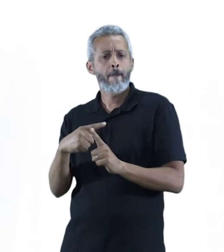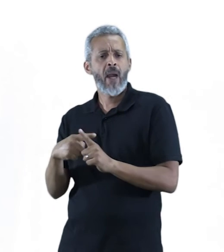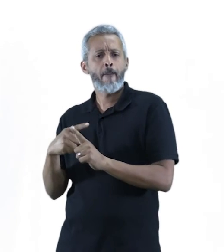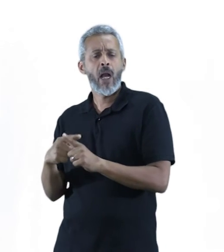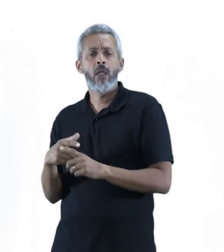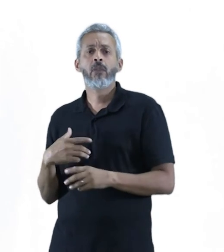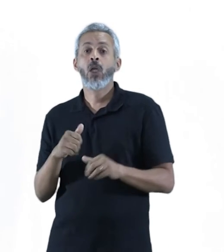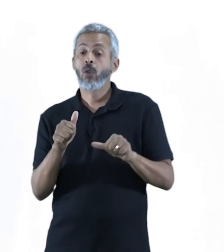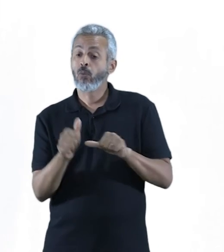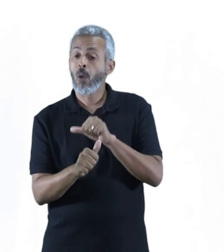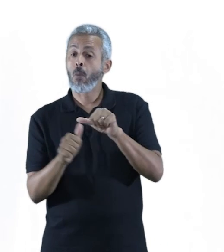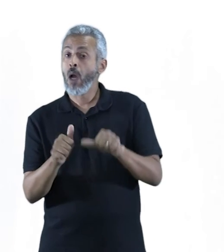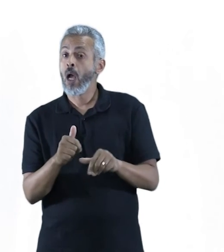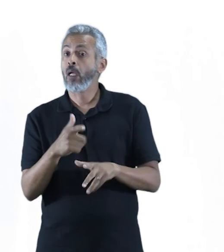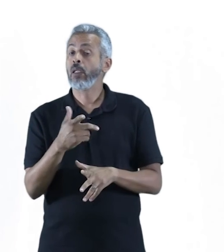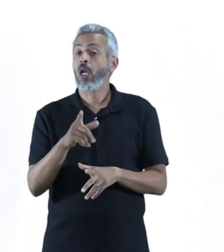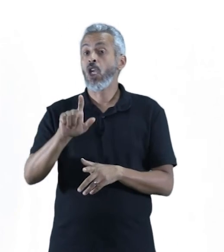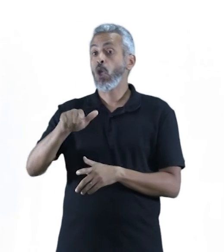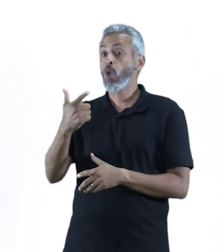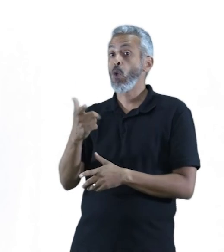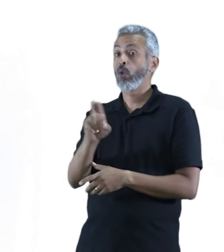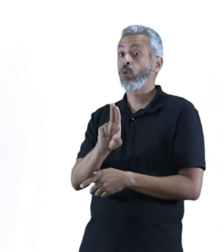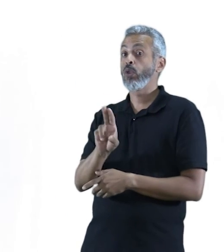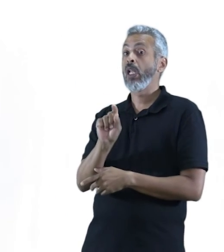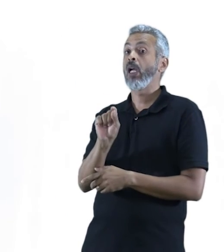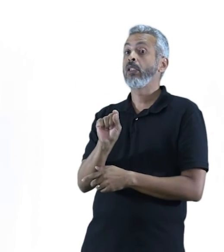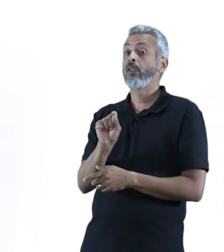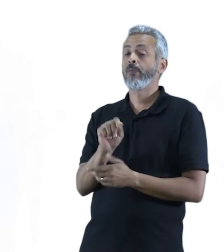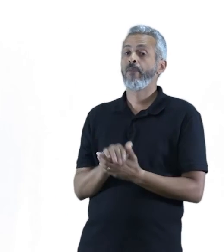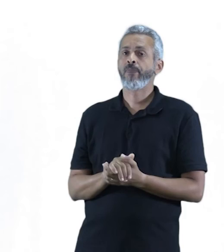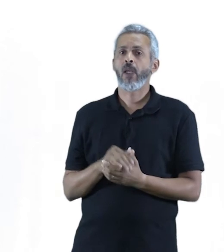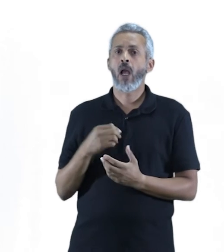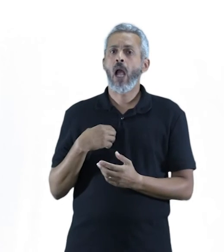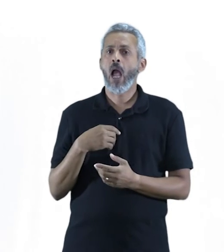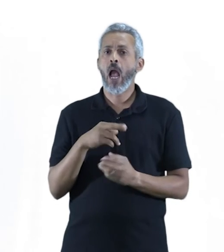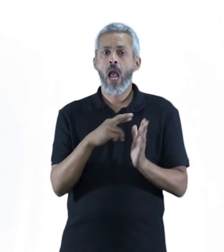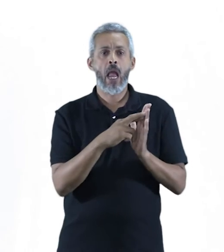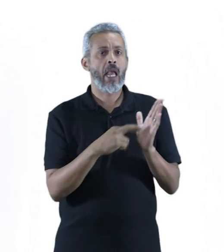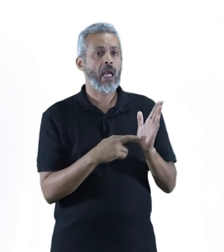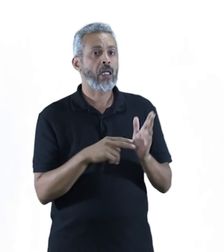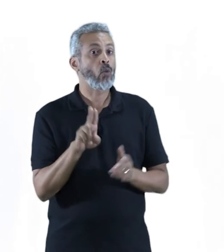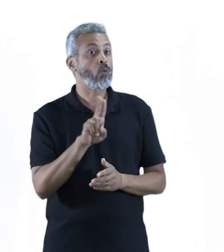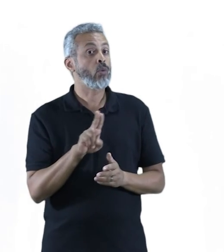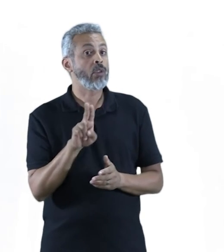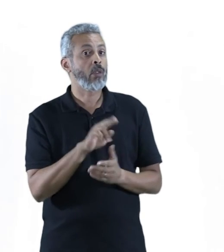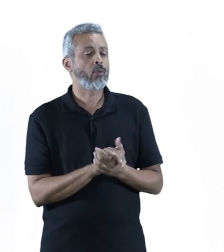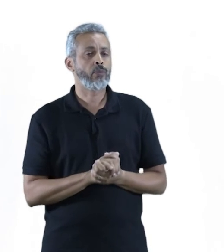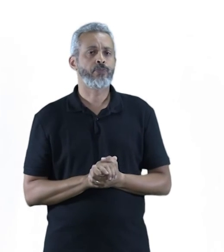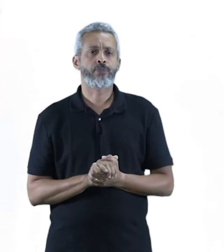para isso, para converter grama em outras unidades, usamos a regra.